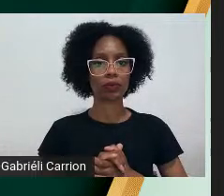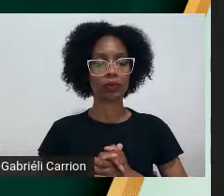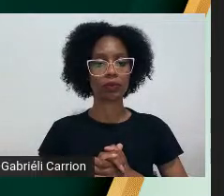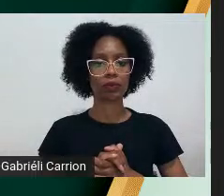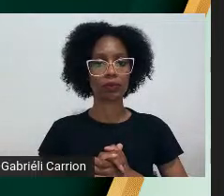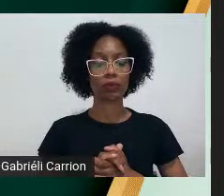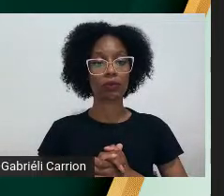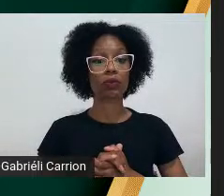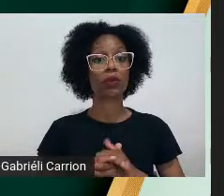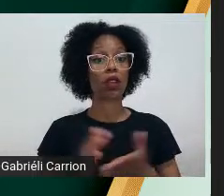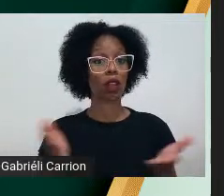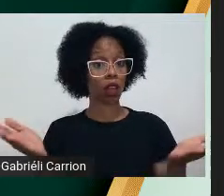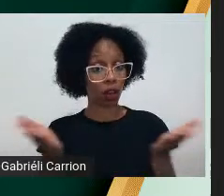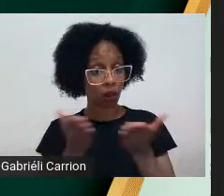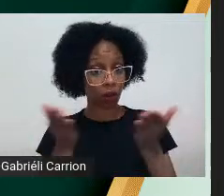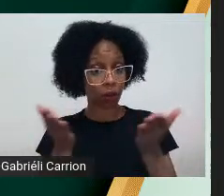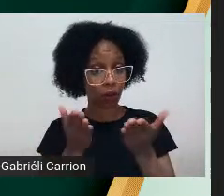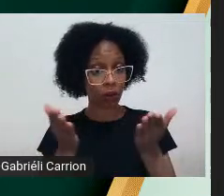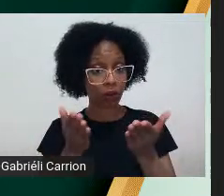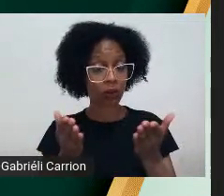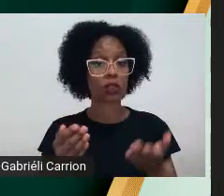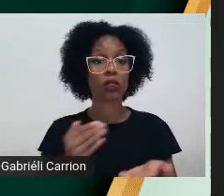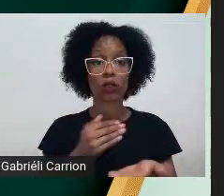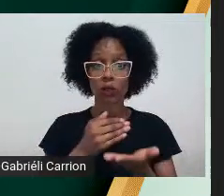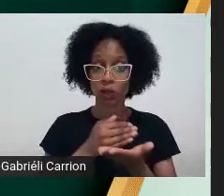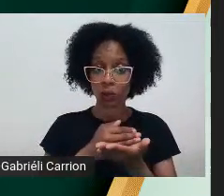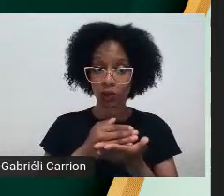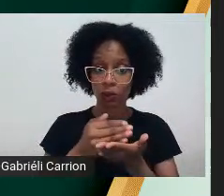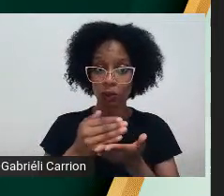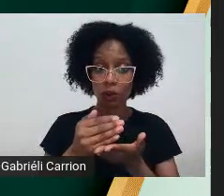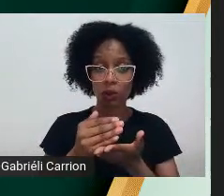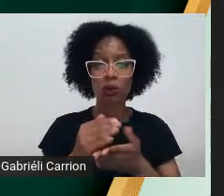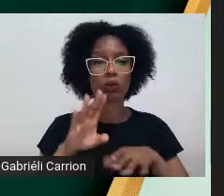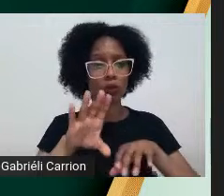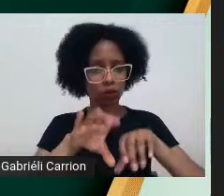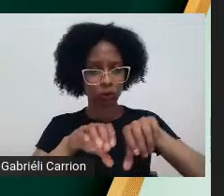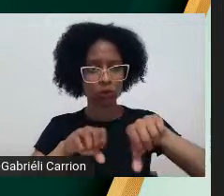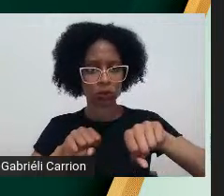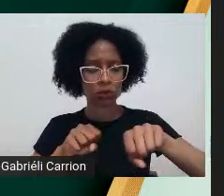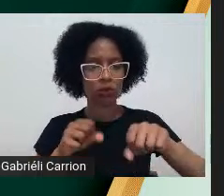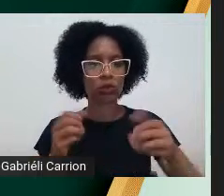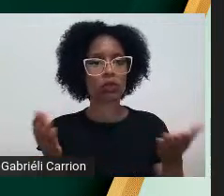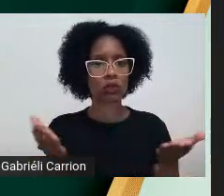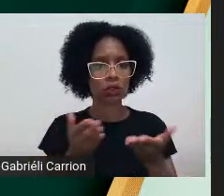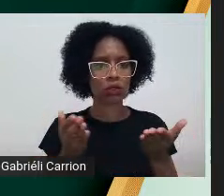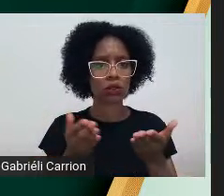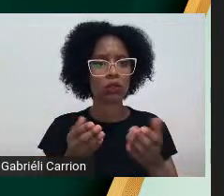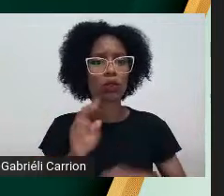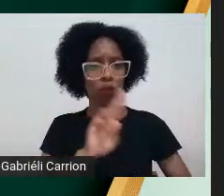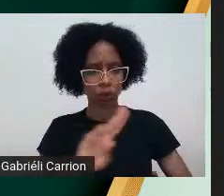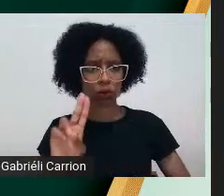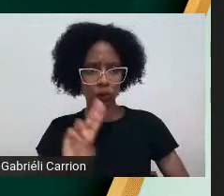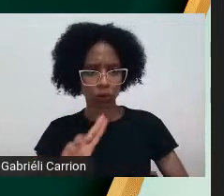A seguir, faremos a outorga do grau aos graduandos e graduandas a seguir